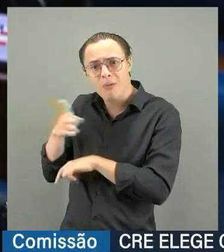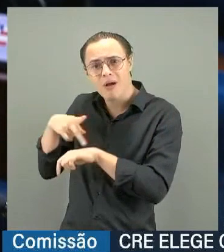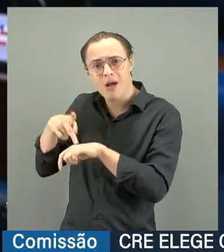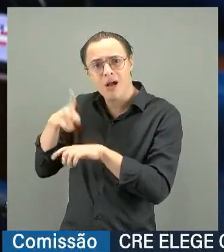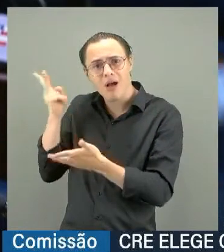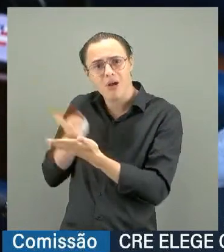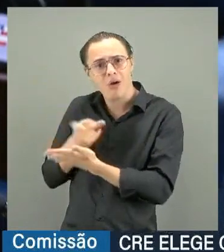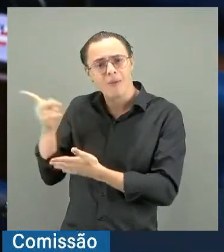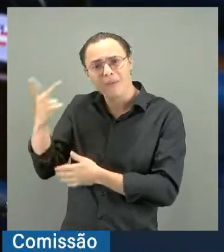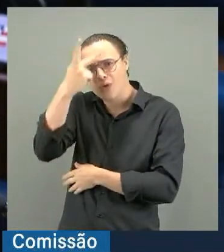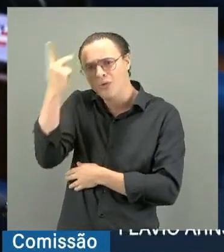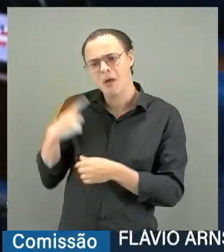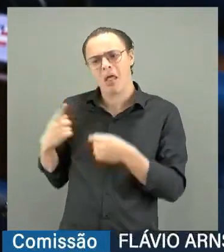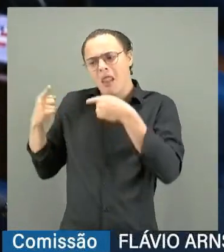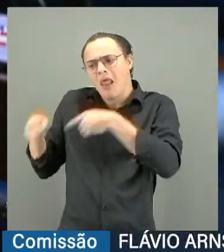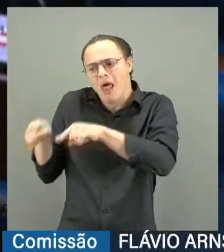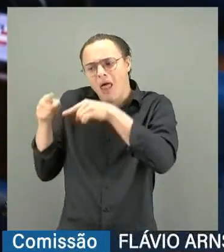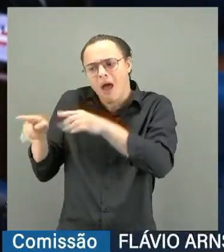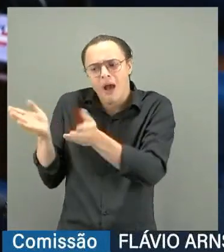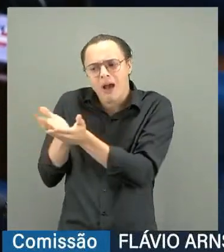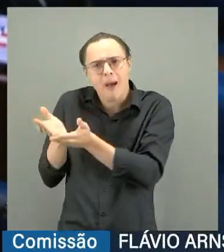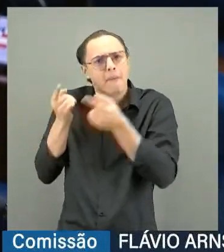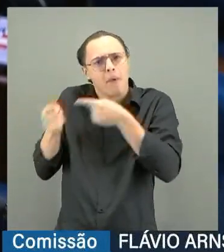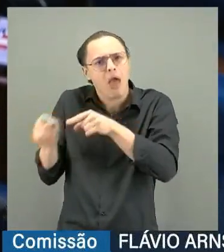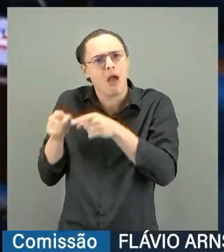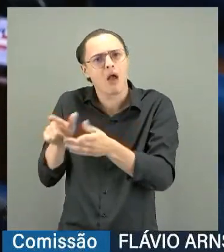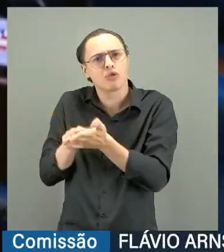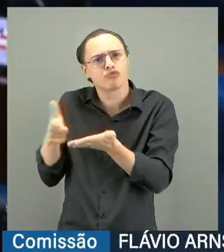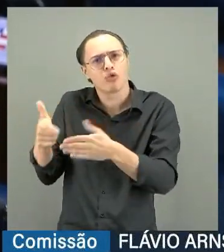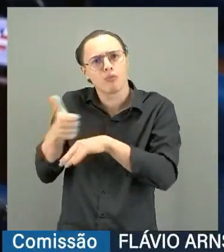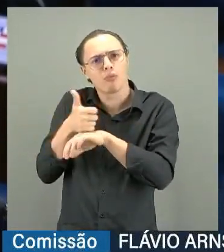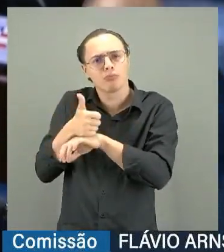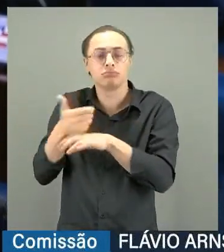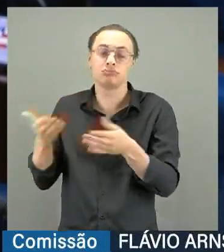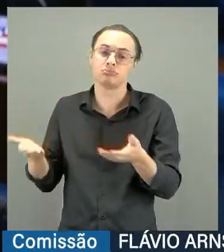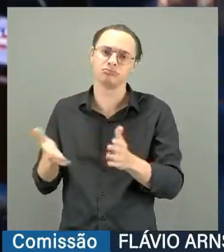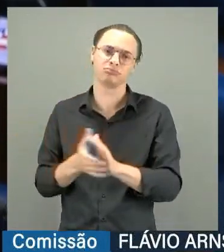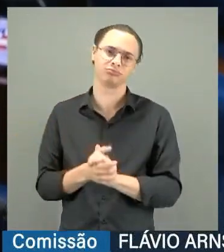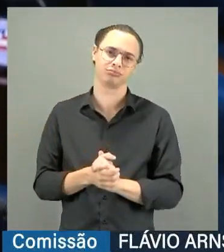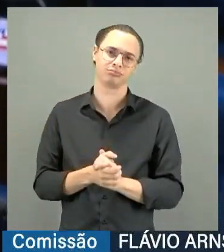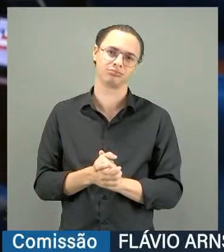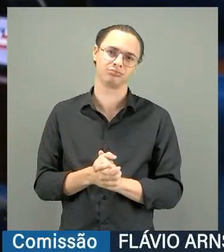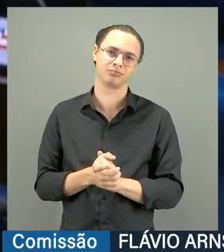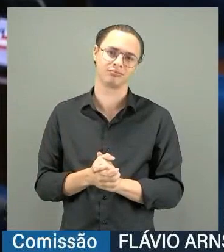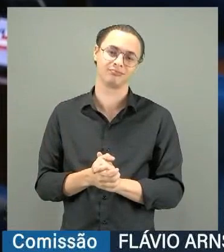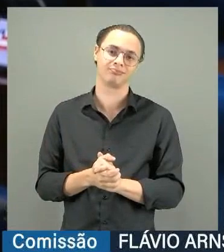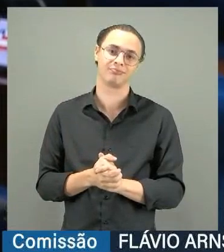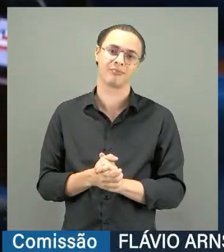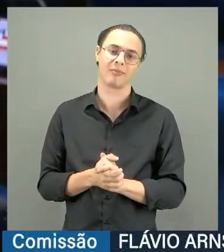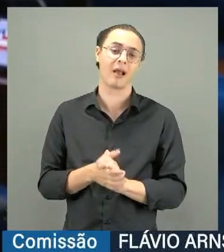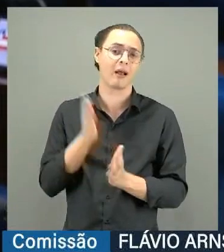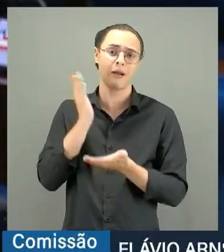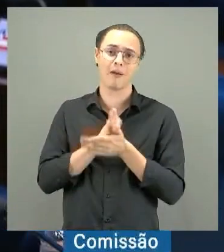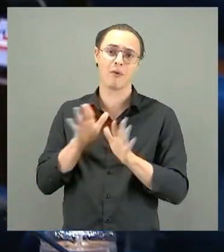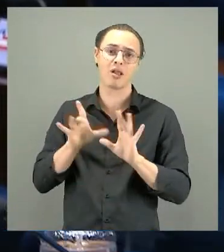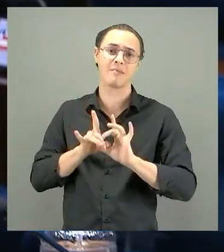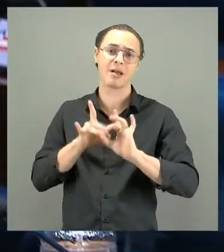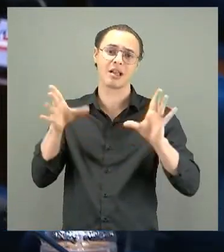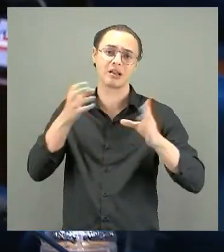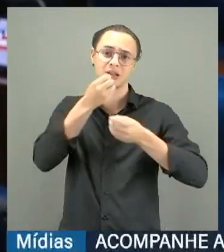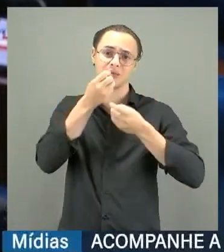perseguindo Cristão perseguindo o jornalista caçando a liberdade de expressão